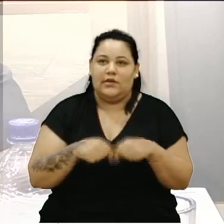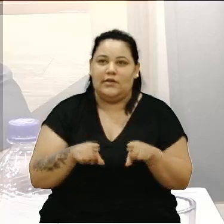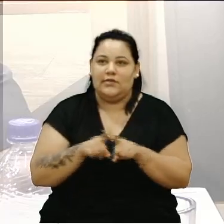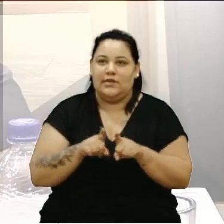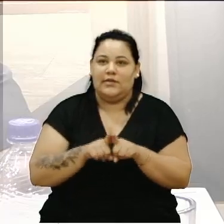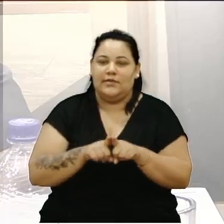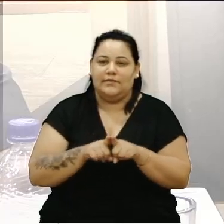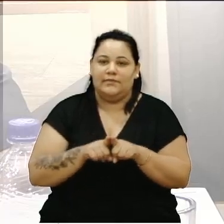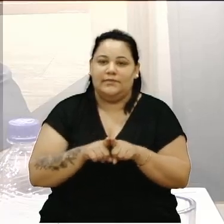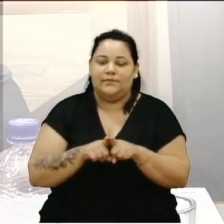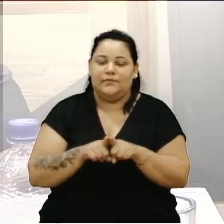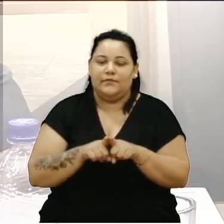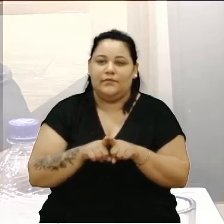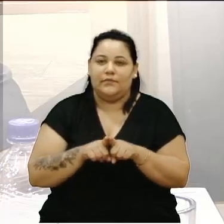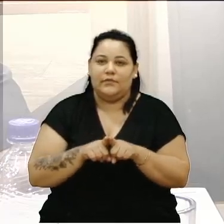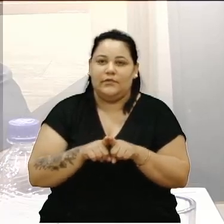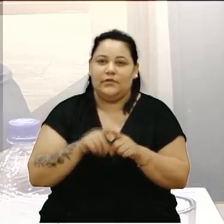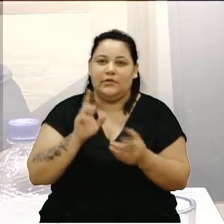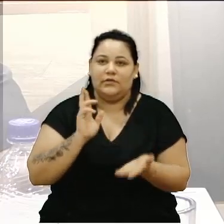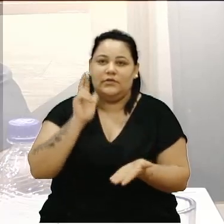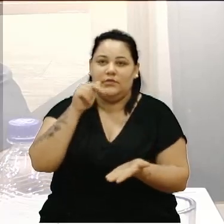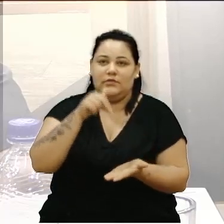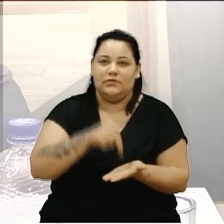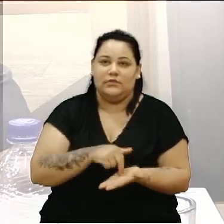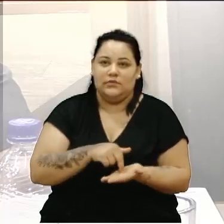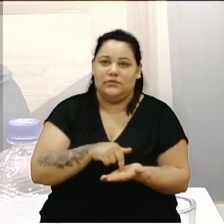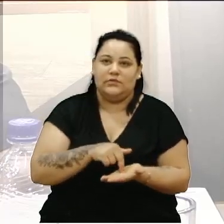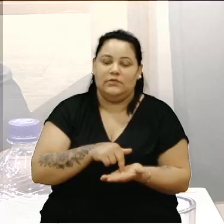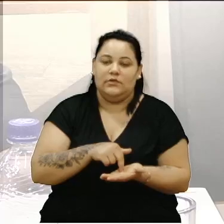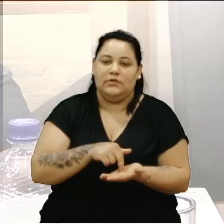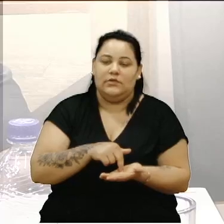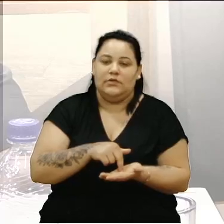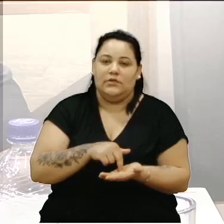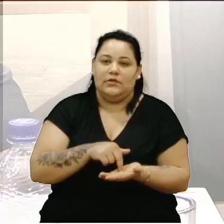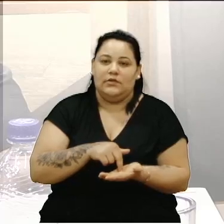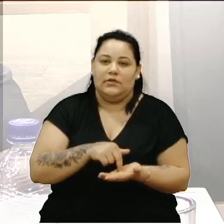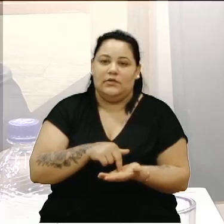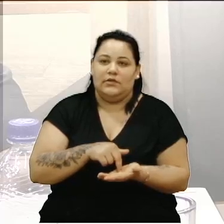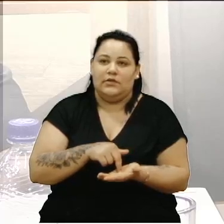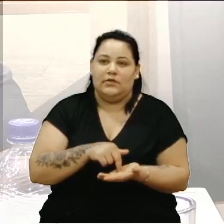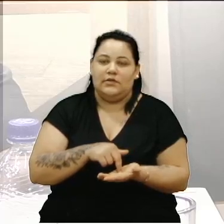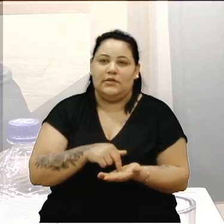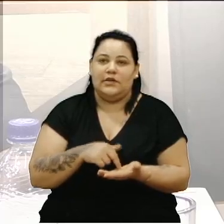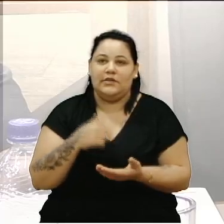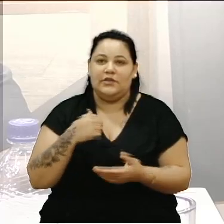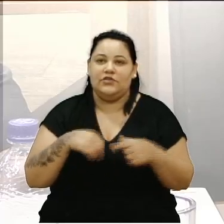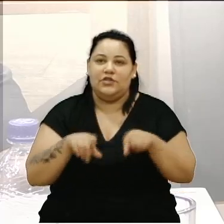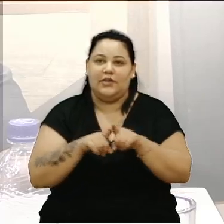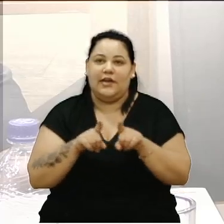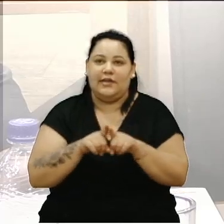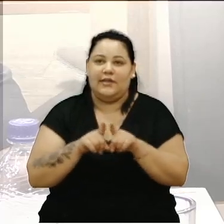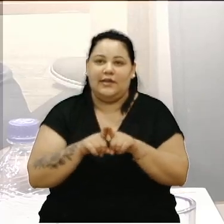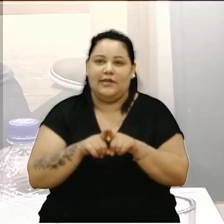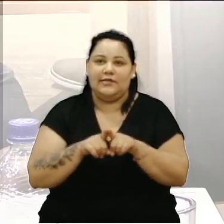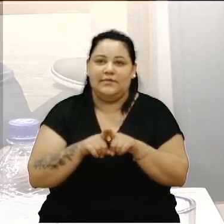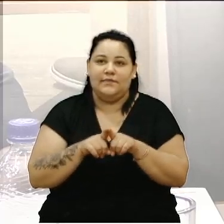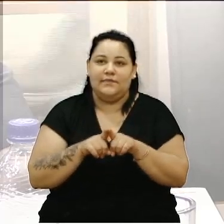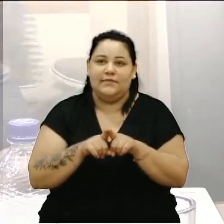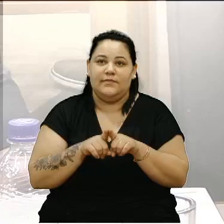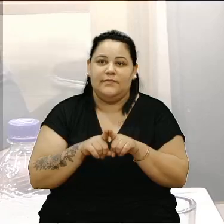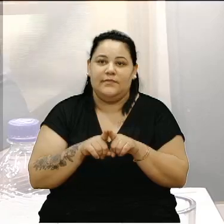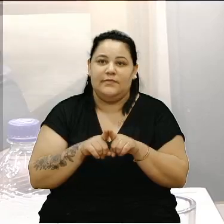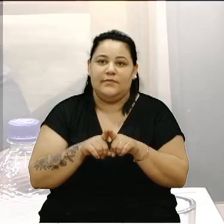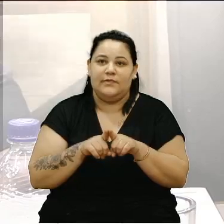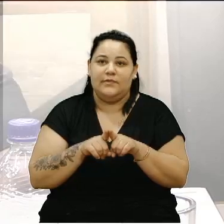conhecem a realidade do Jardim das Hortênsias, e quando eu vi o projeto, né, da revitalização daquelas ruas, né, 66